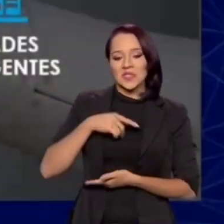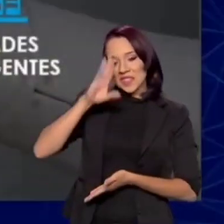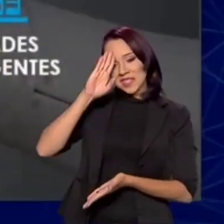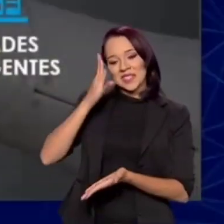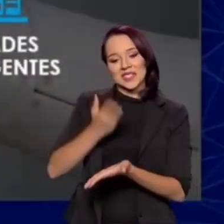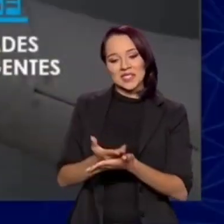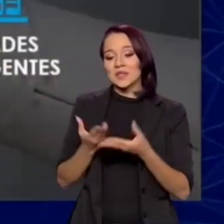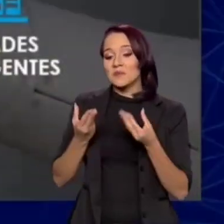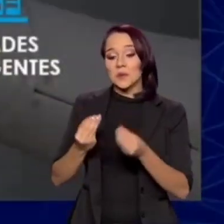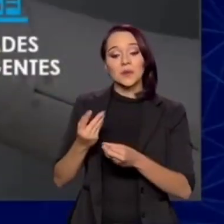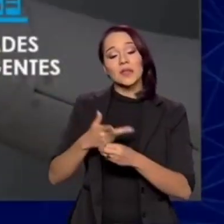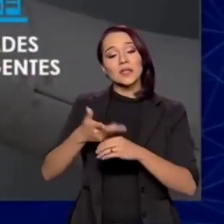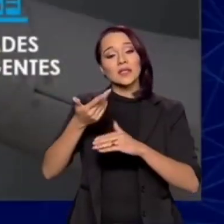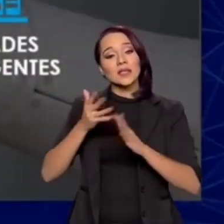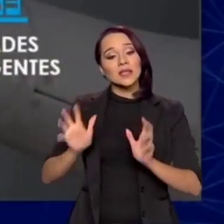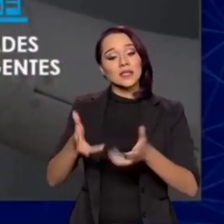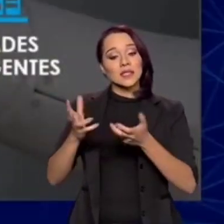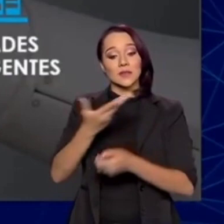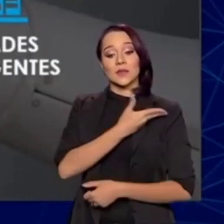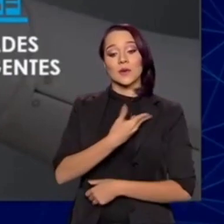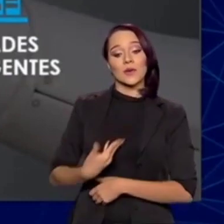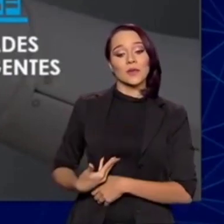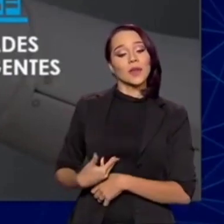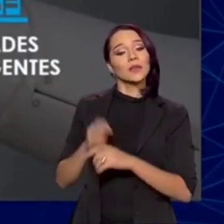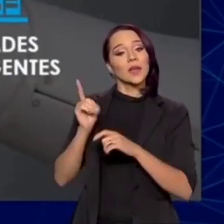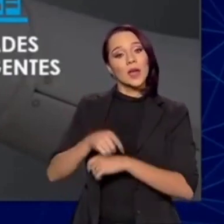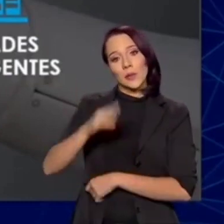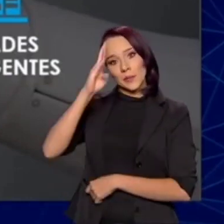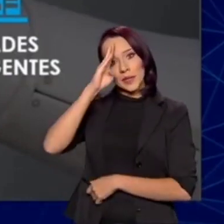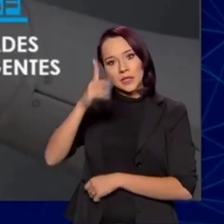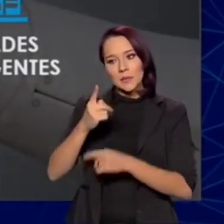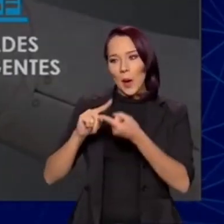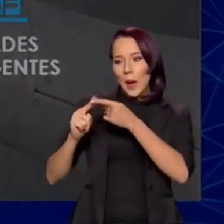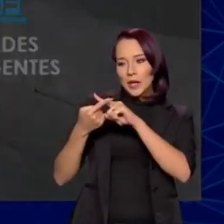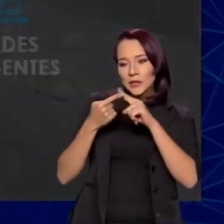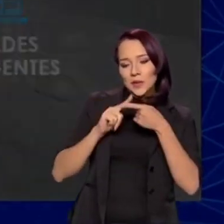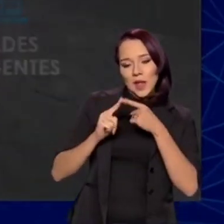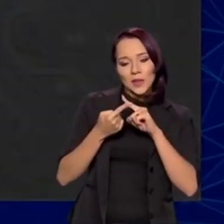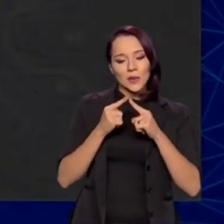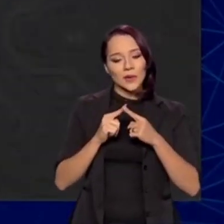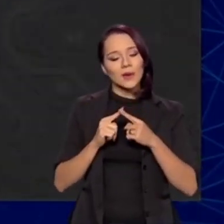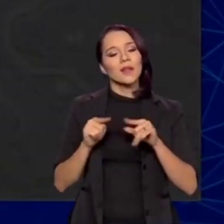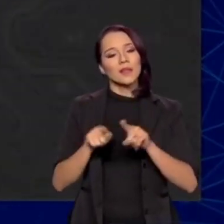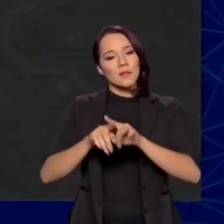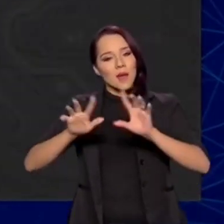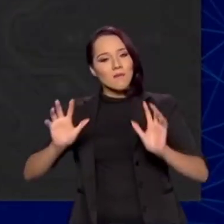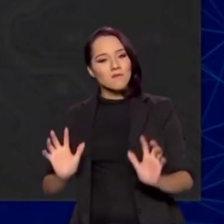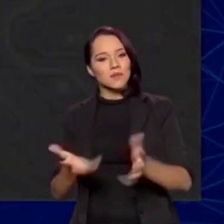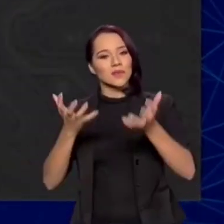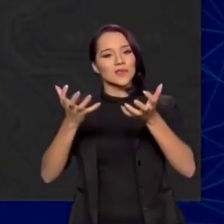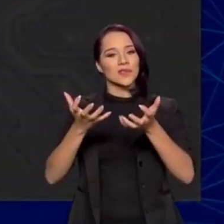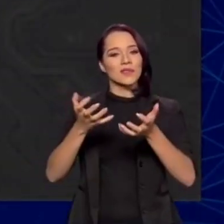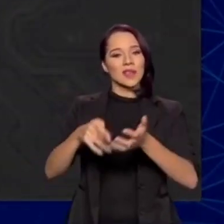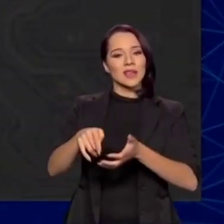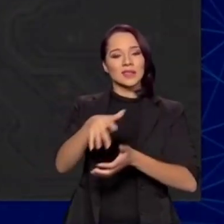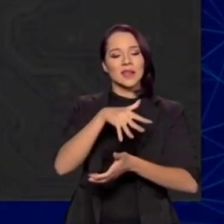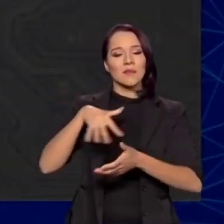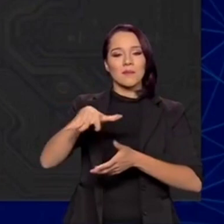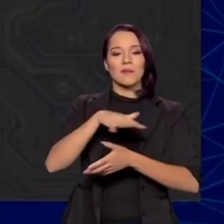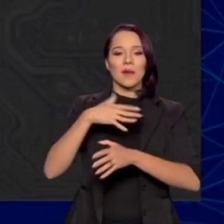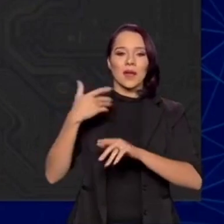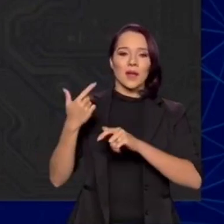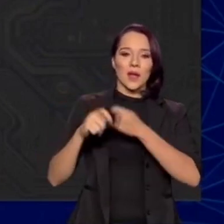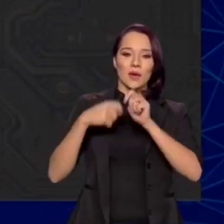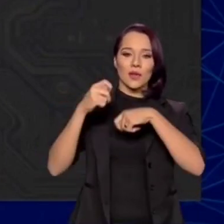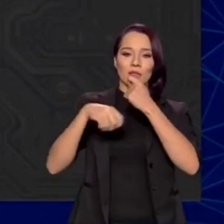muito nessas iniciativas em que o governo se torna o grande articulador e impulsiona essa atividade